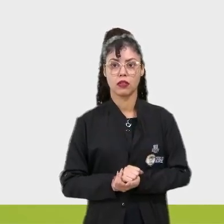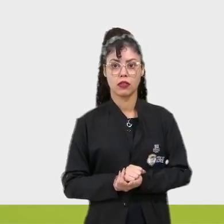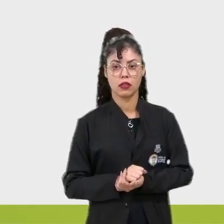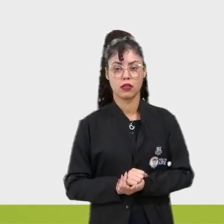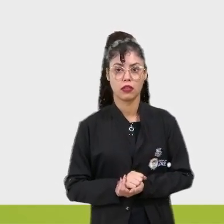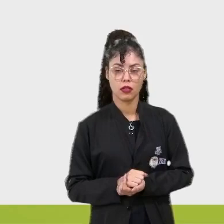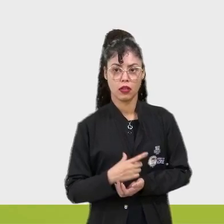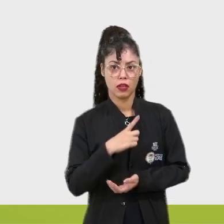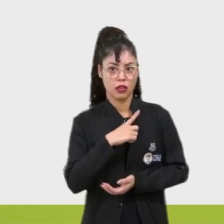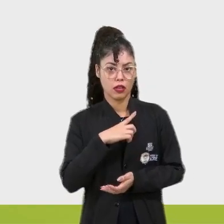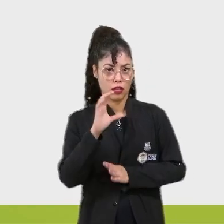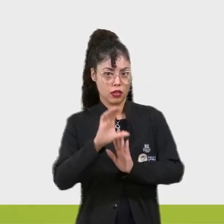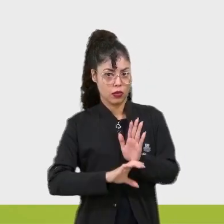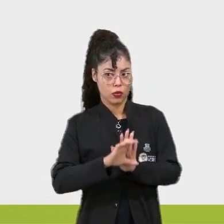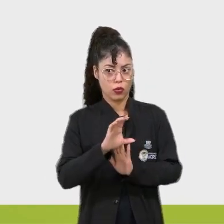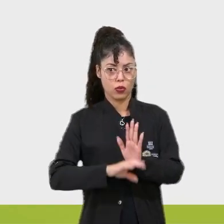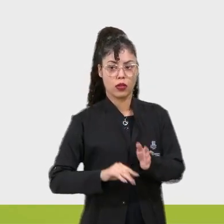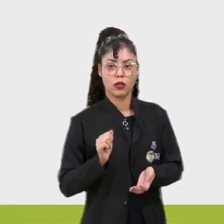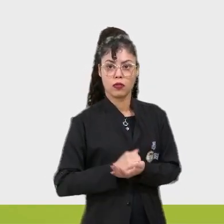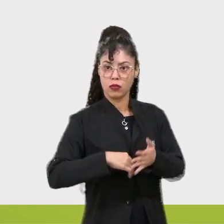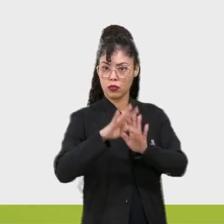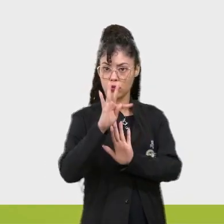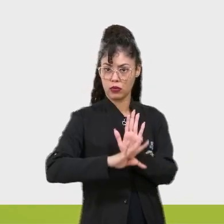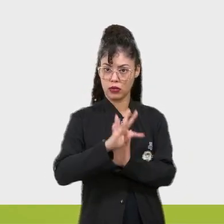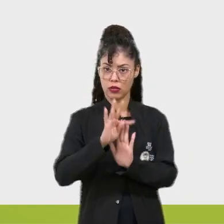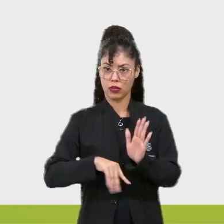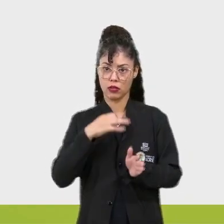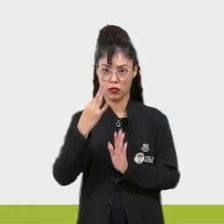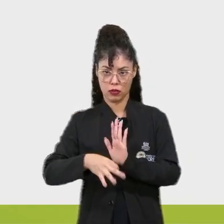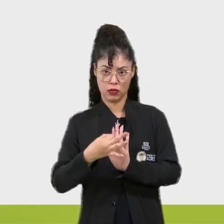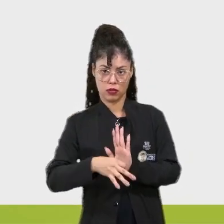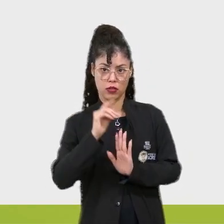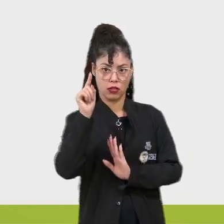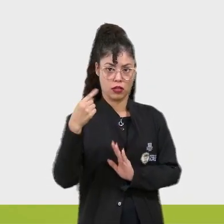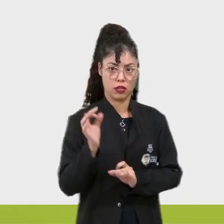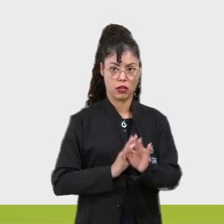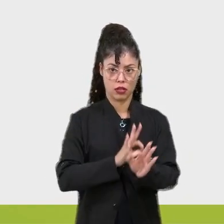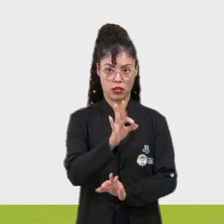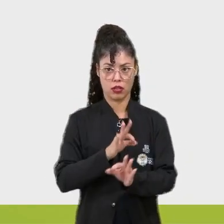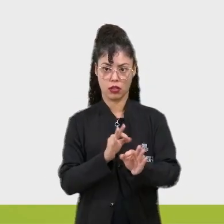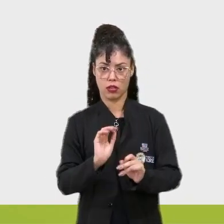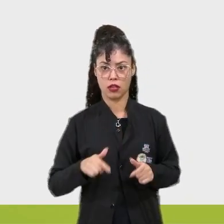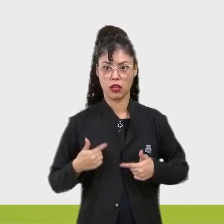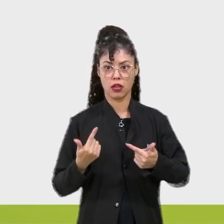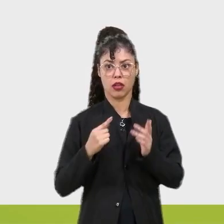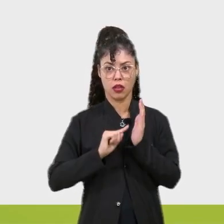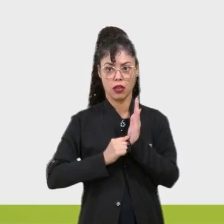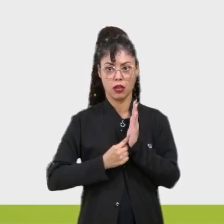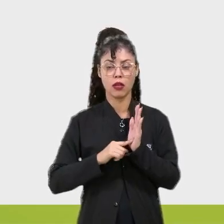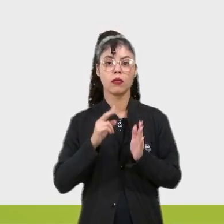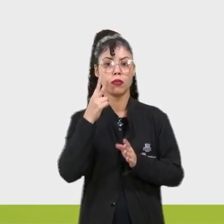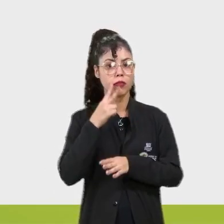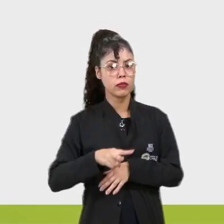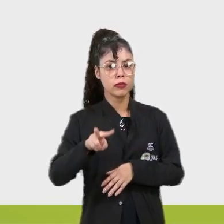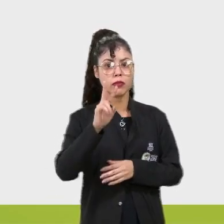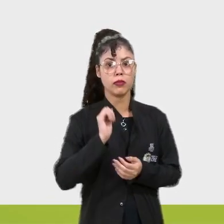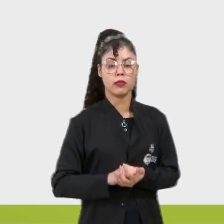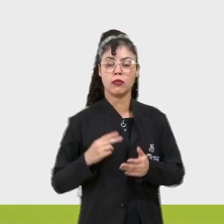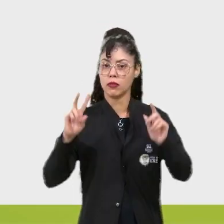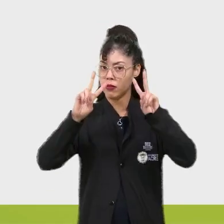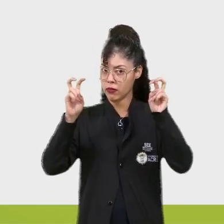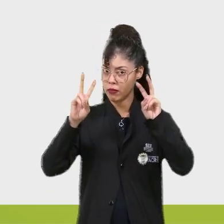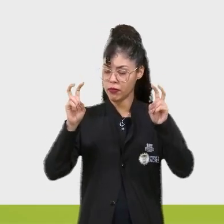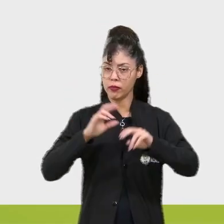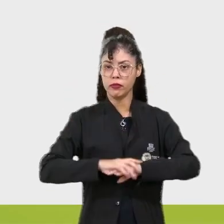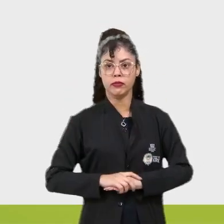um breve conceito. O texto do tipo dissertativo argumentativo é aquele que se organiza na defesa de um ponto de vista sobre